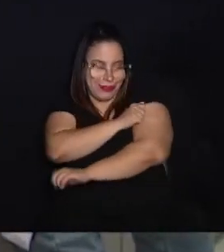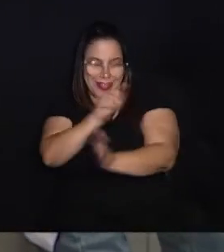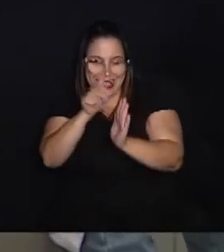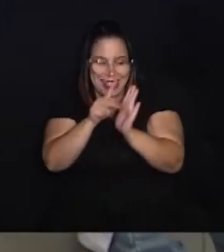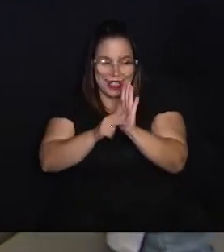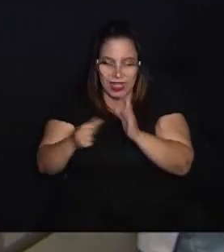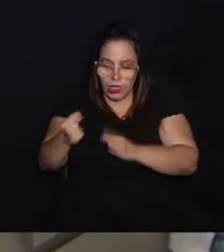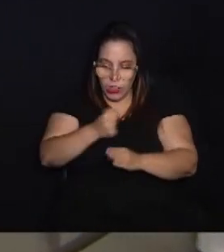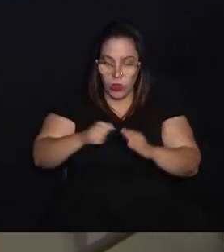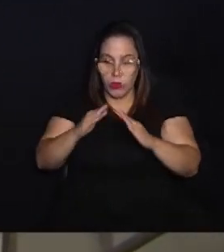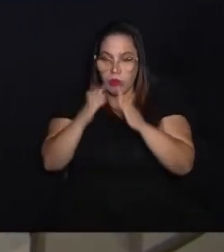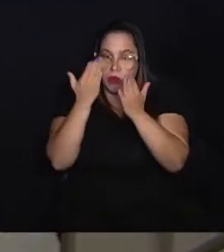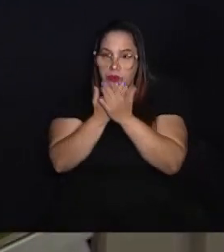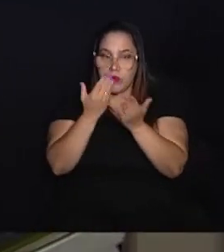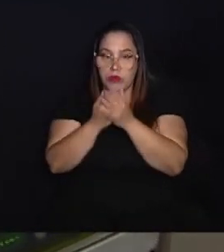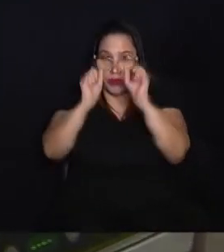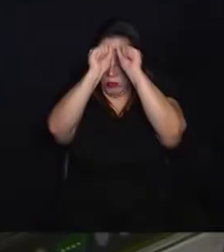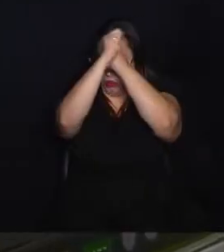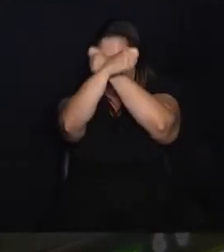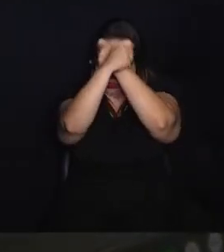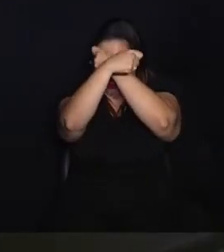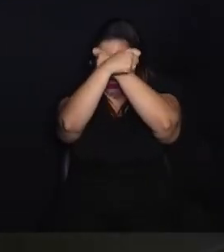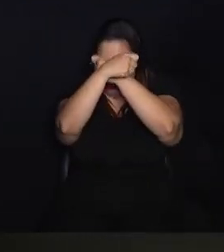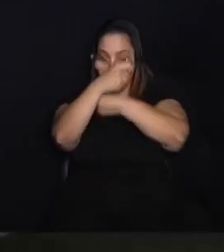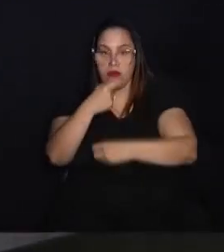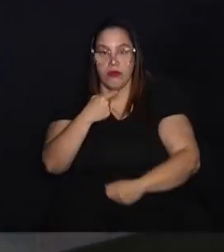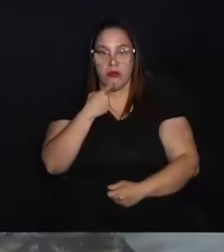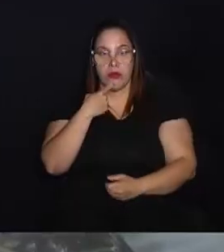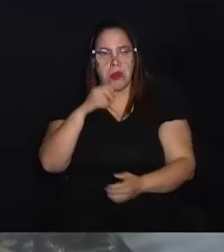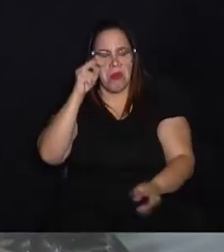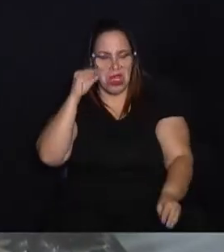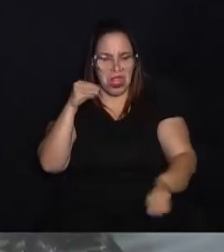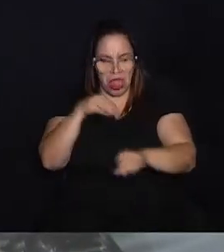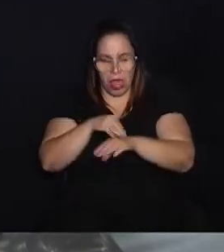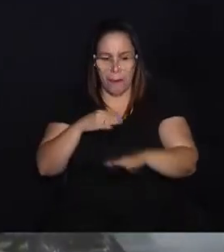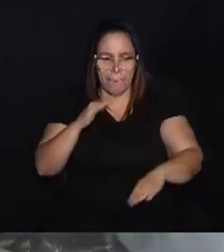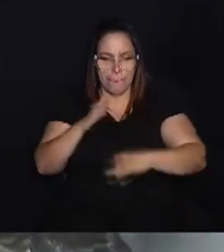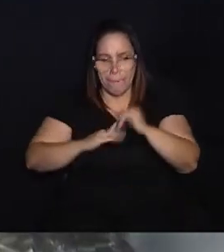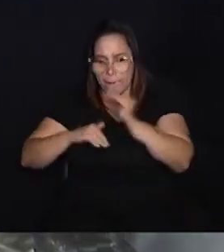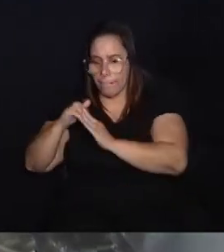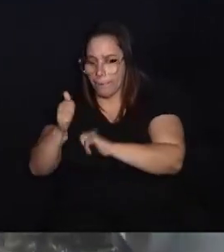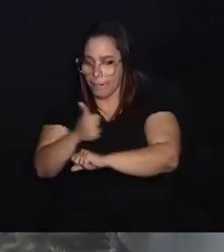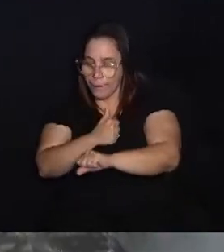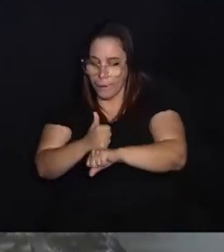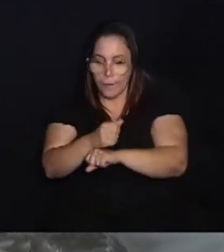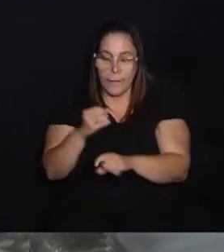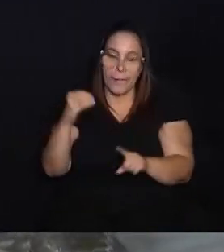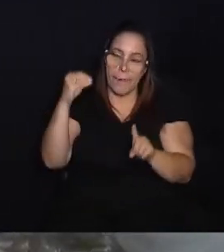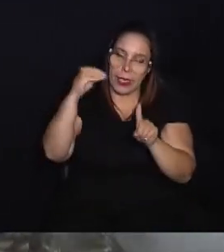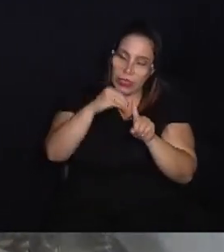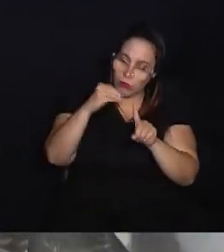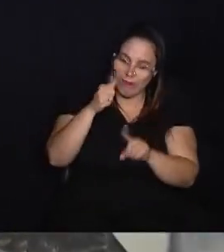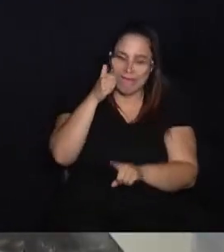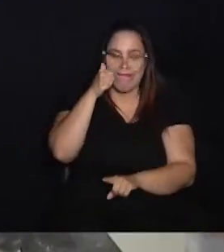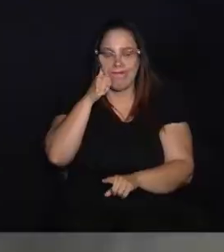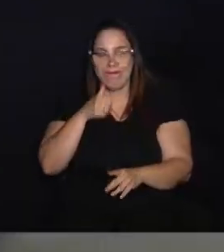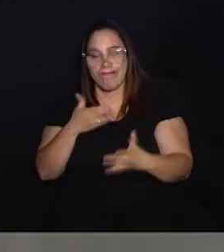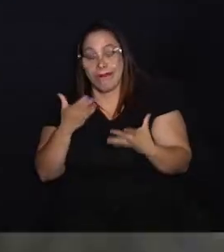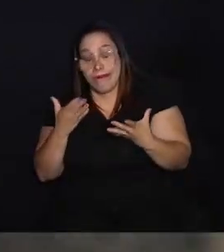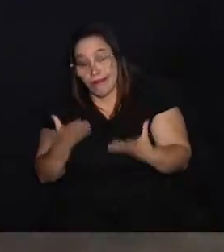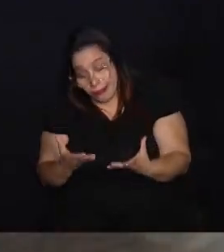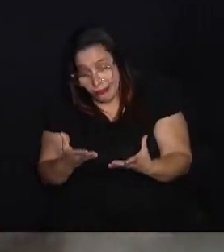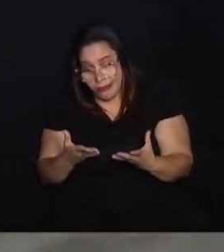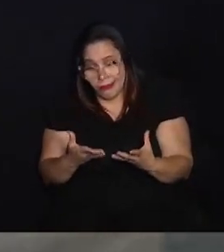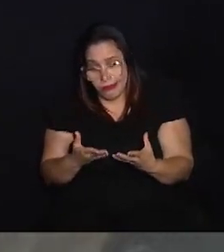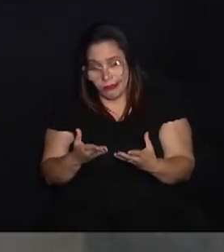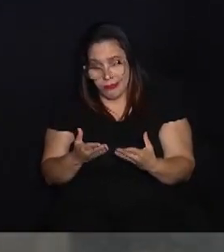Cozinha Escola da PUC Campinas, que tem como missão capacitar mulheres em situação de vulnerabilidade